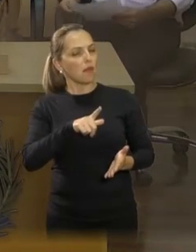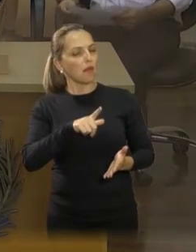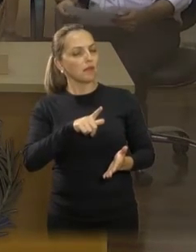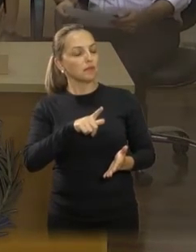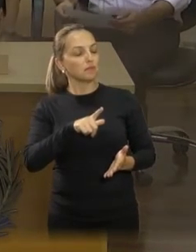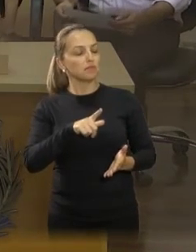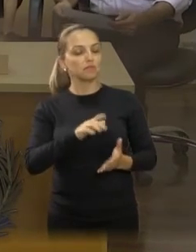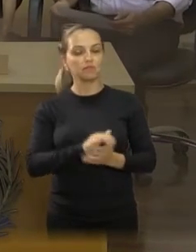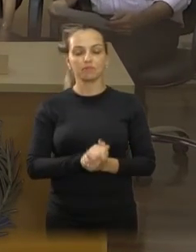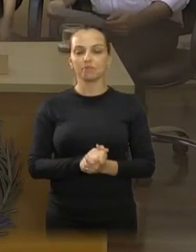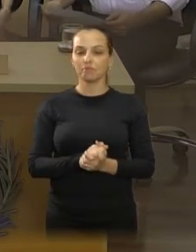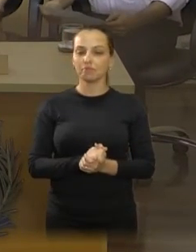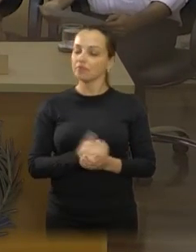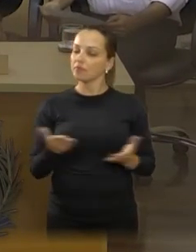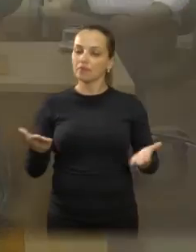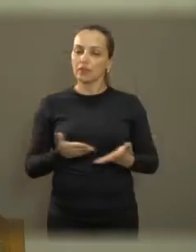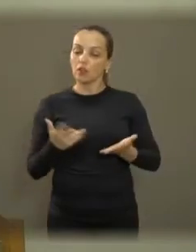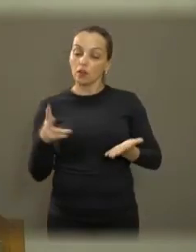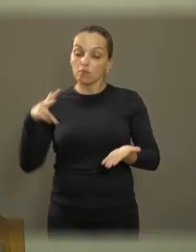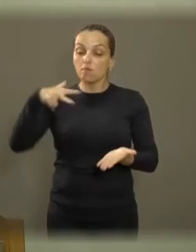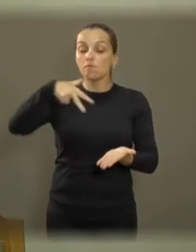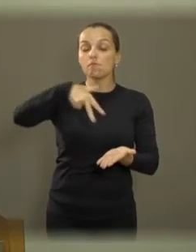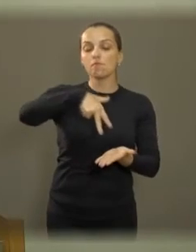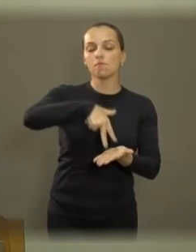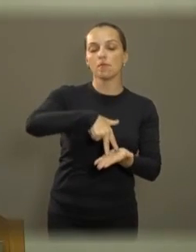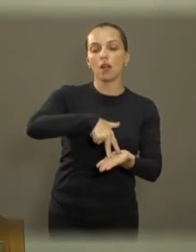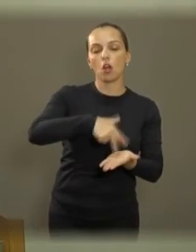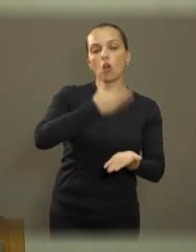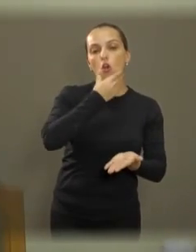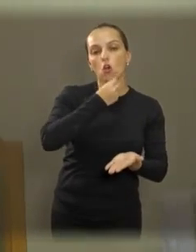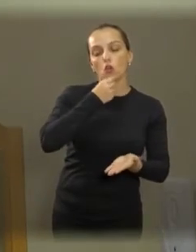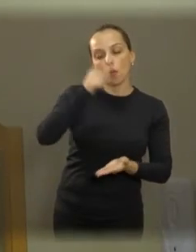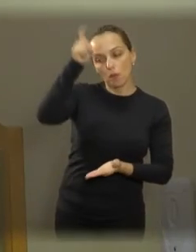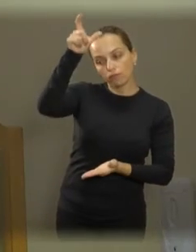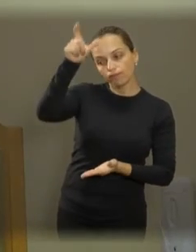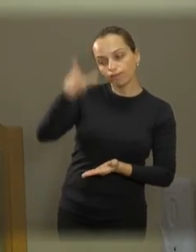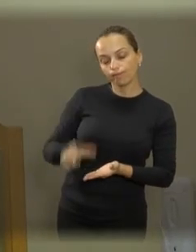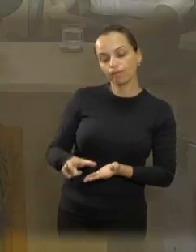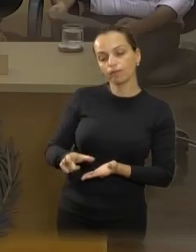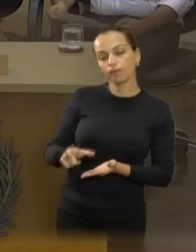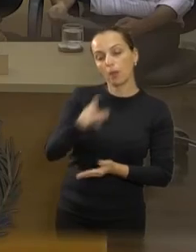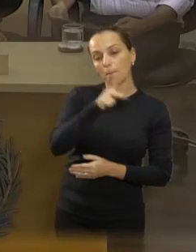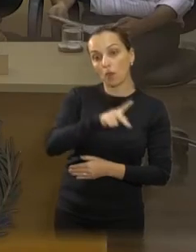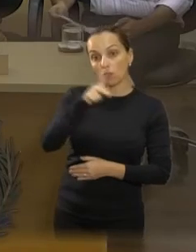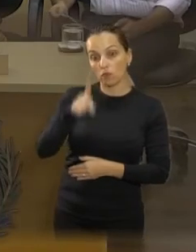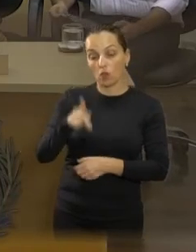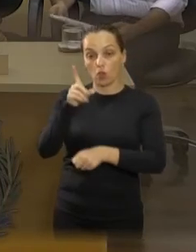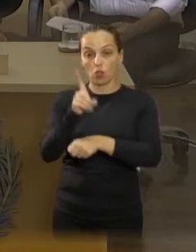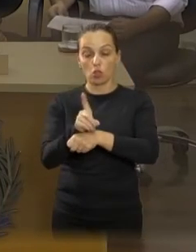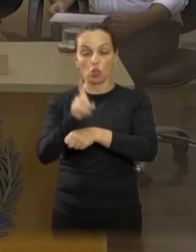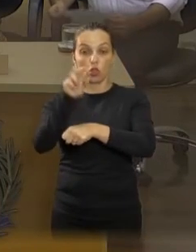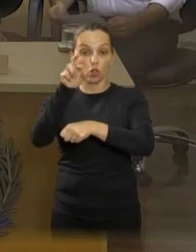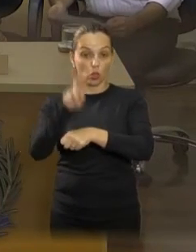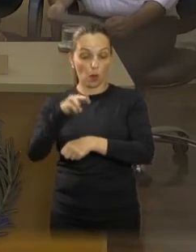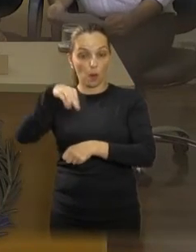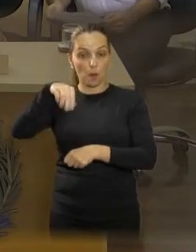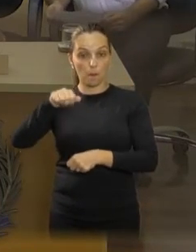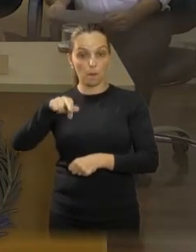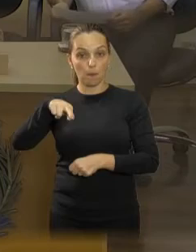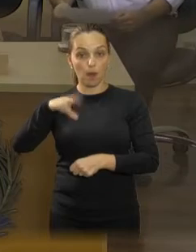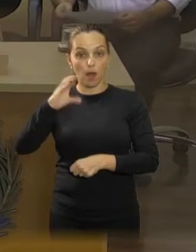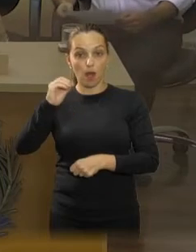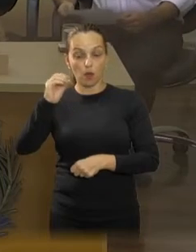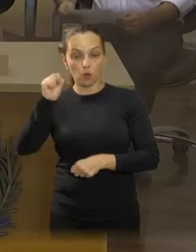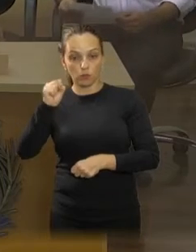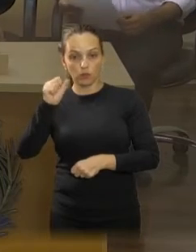Oferecemos a palavra ao nosso homenageado, o farmacêutico professor doutor Marcos Antônio